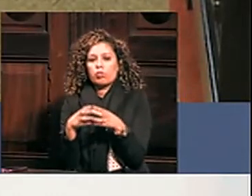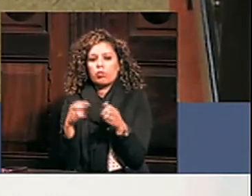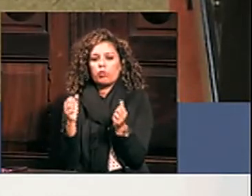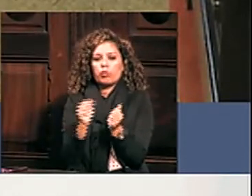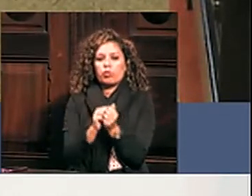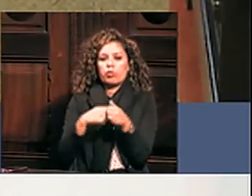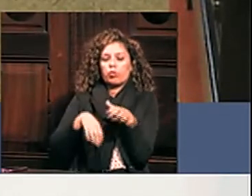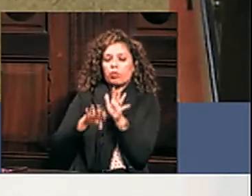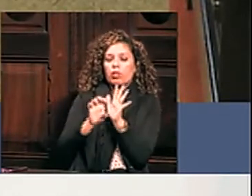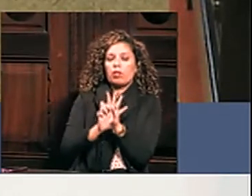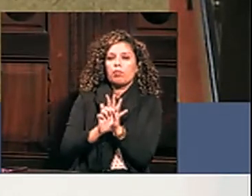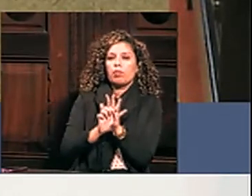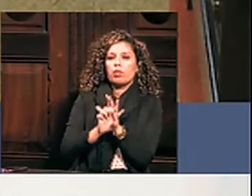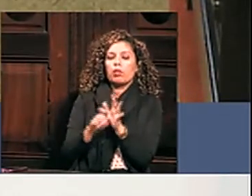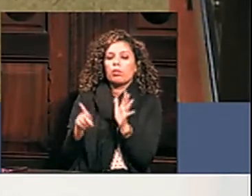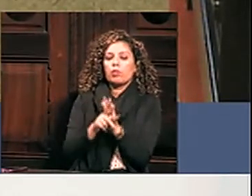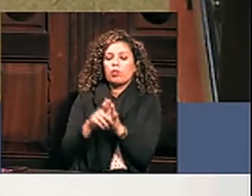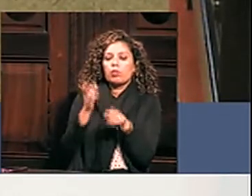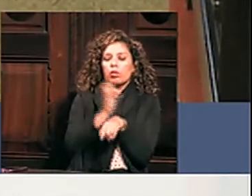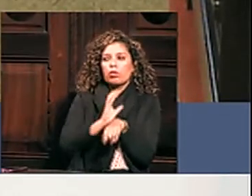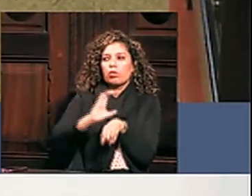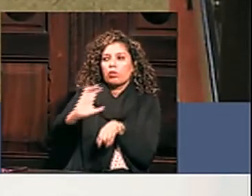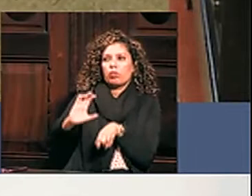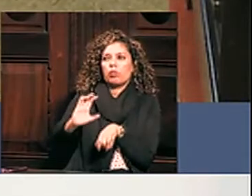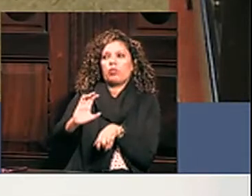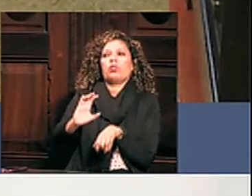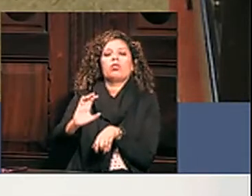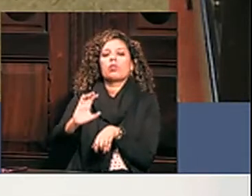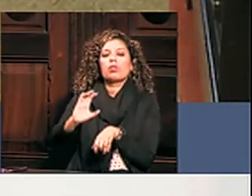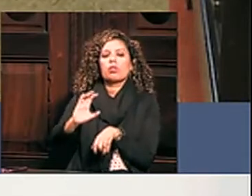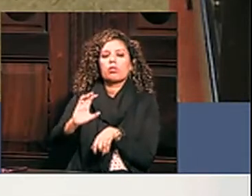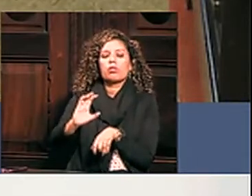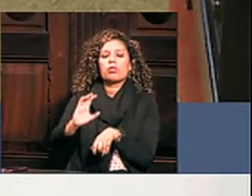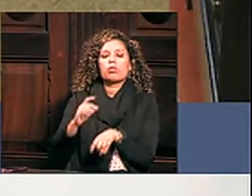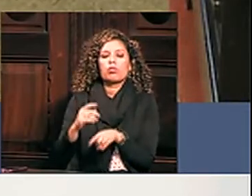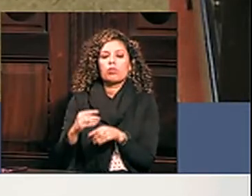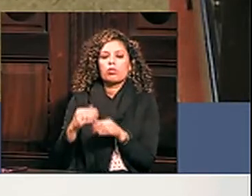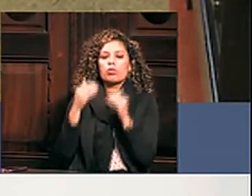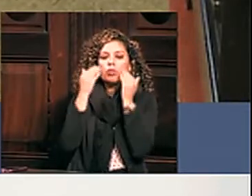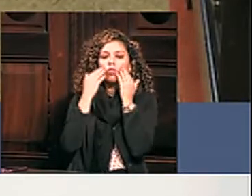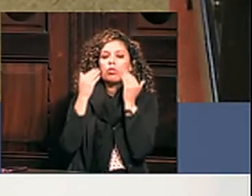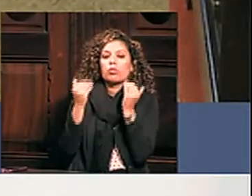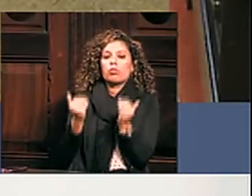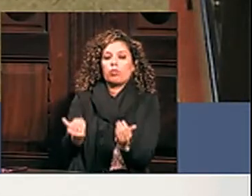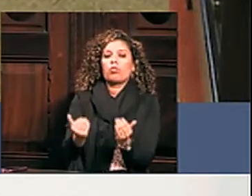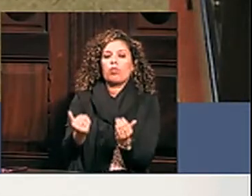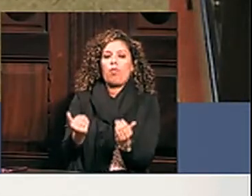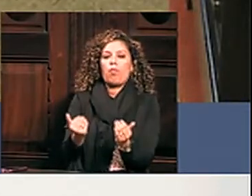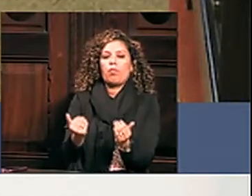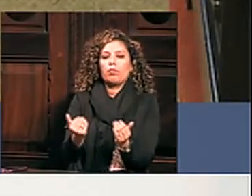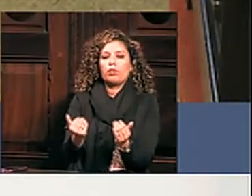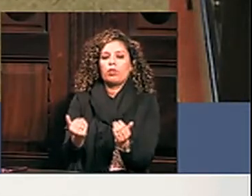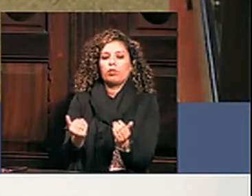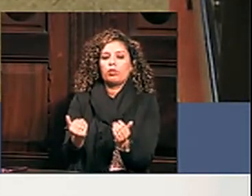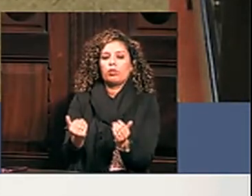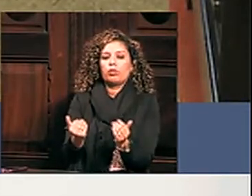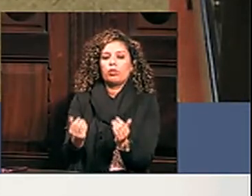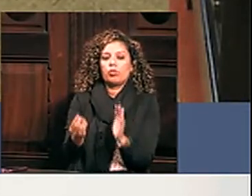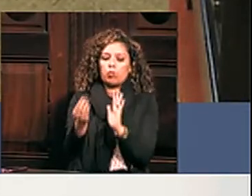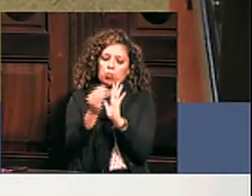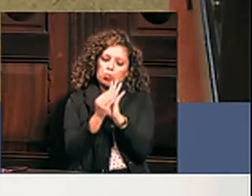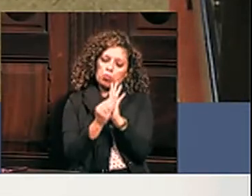emenda constitucional que implantou os duodécimos para as